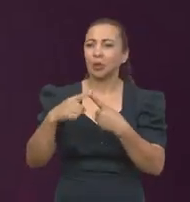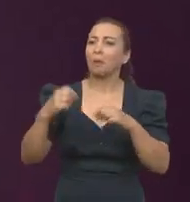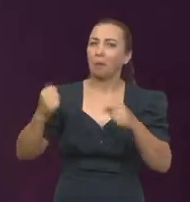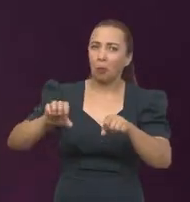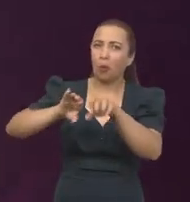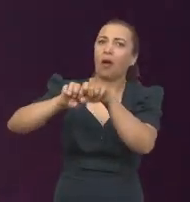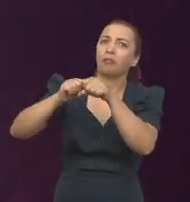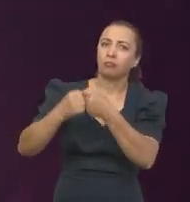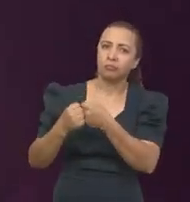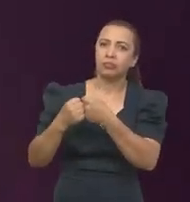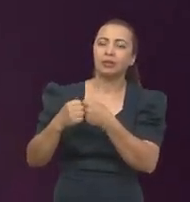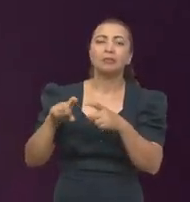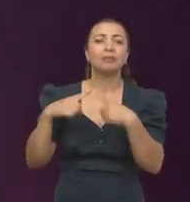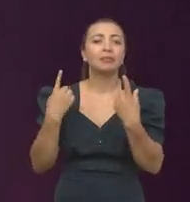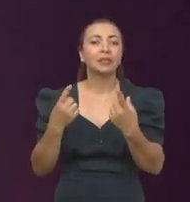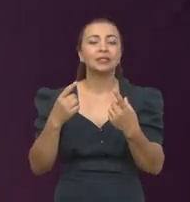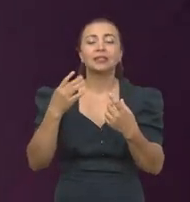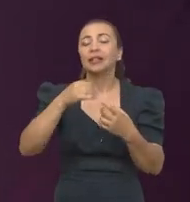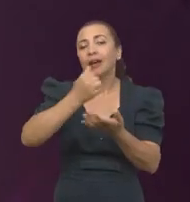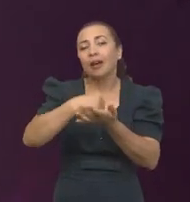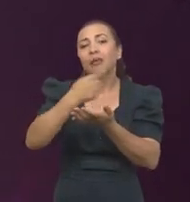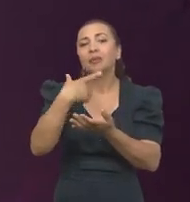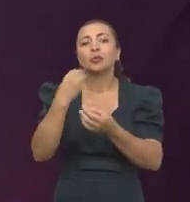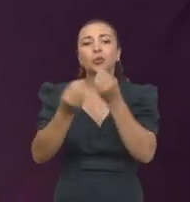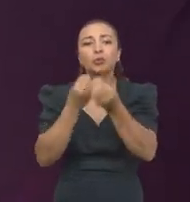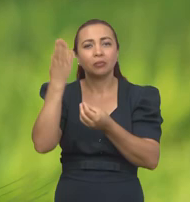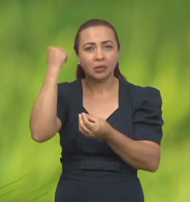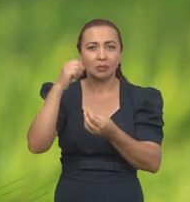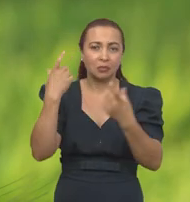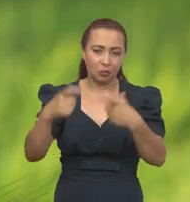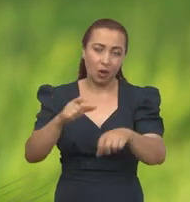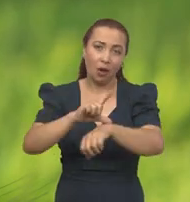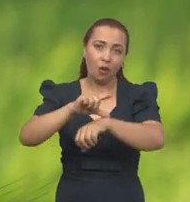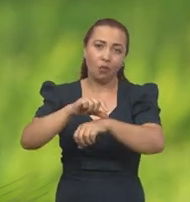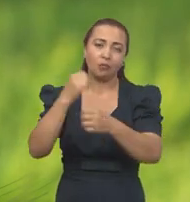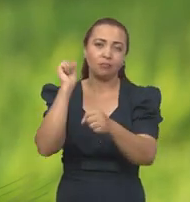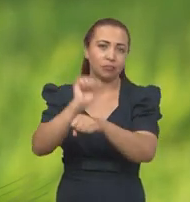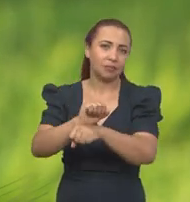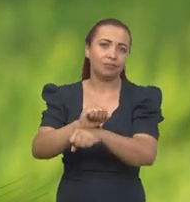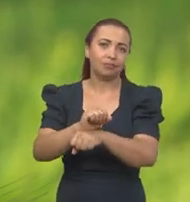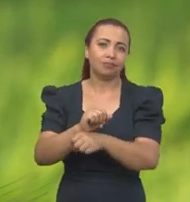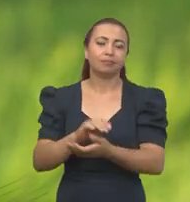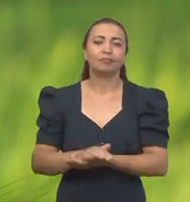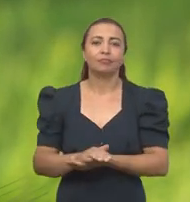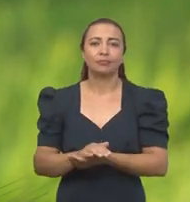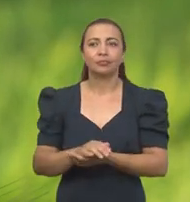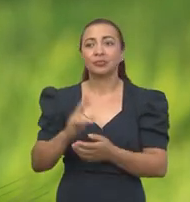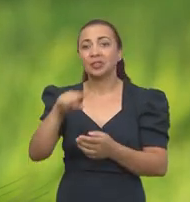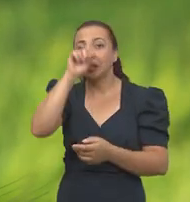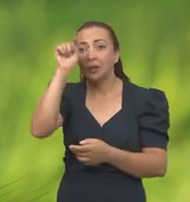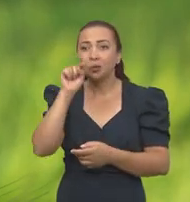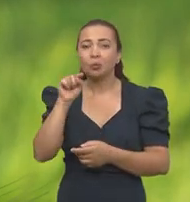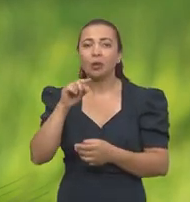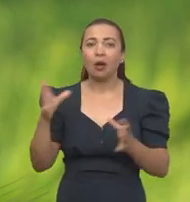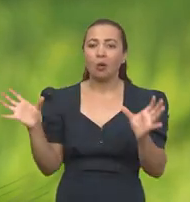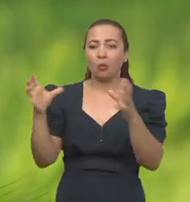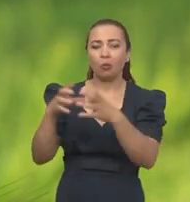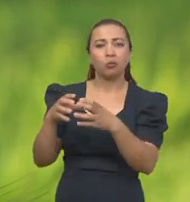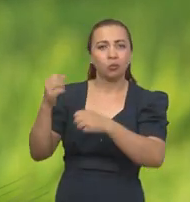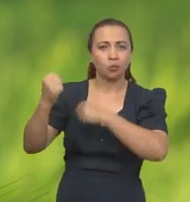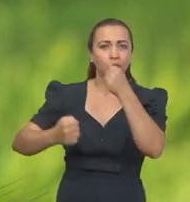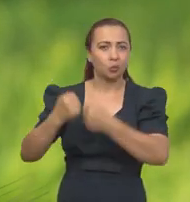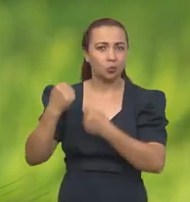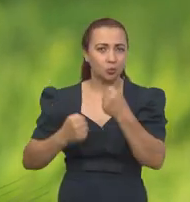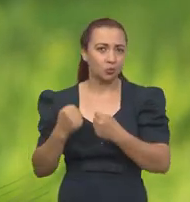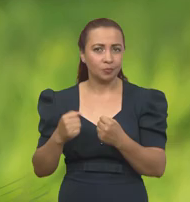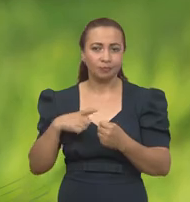lesionar mas se você mais cara como é que você vai saber meia hora de parar aí o grande x da questão é um dos objetivos o clube de corrida